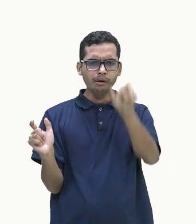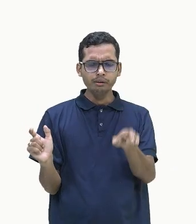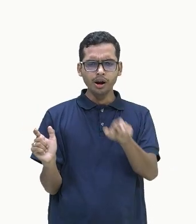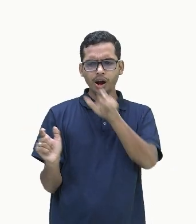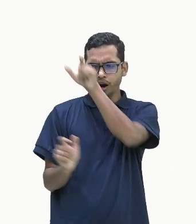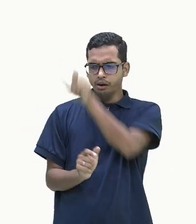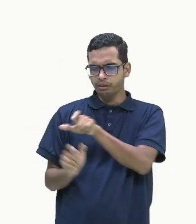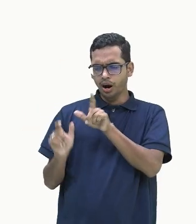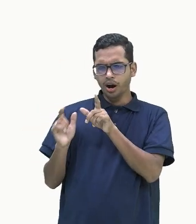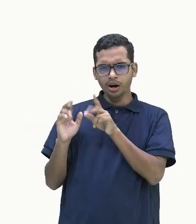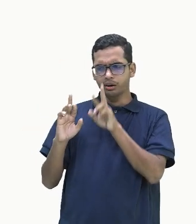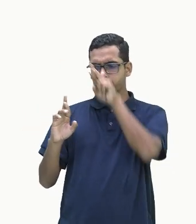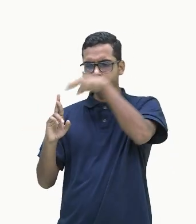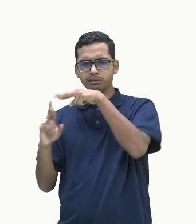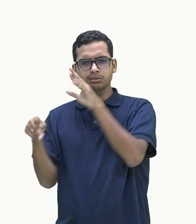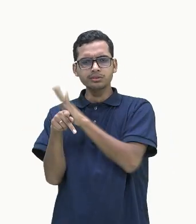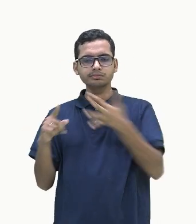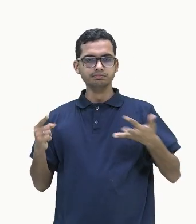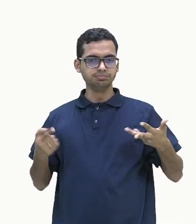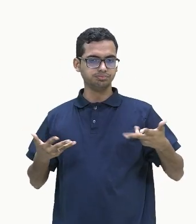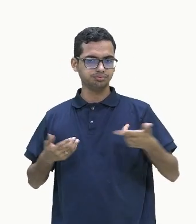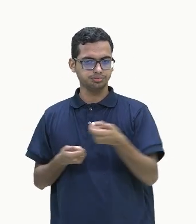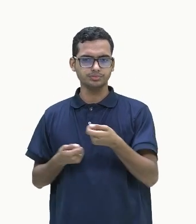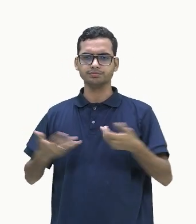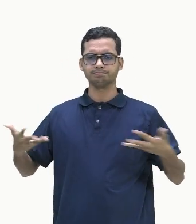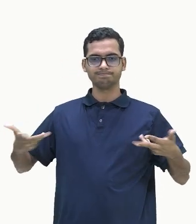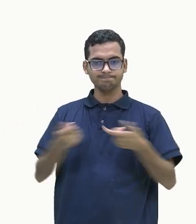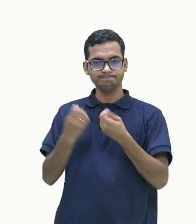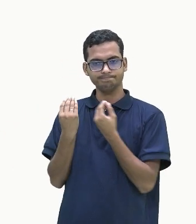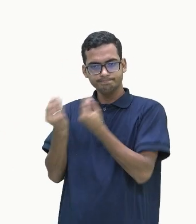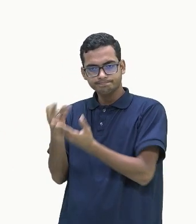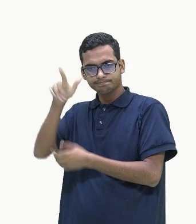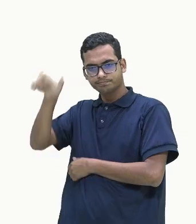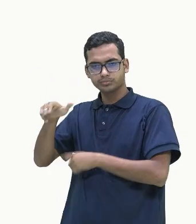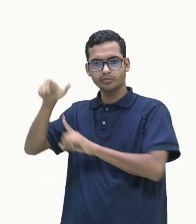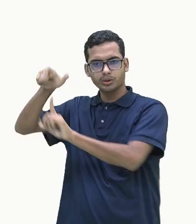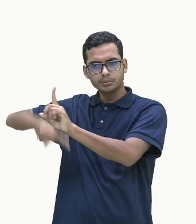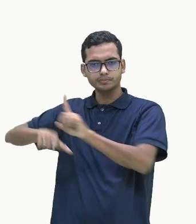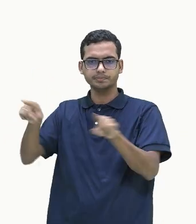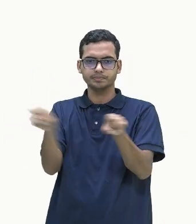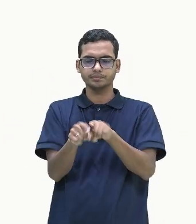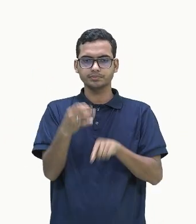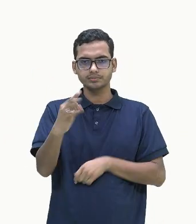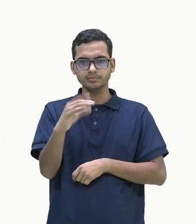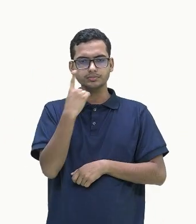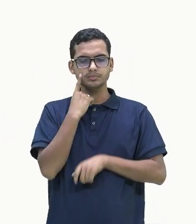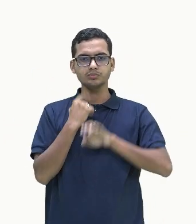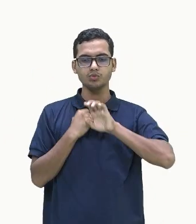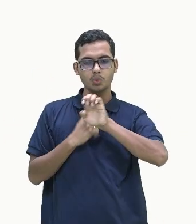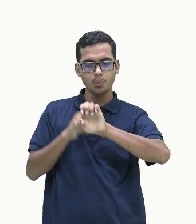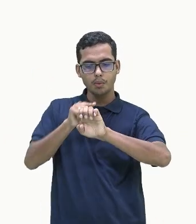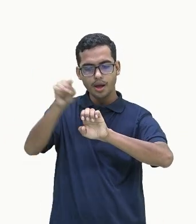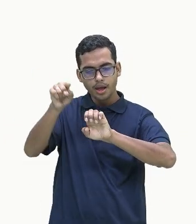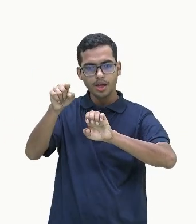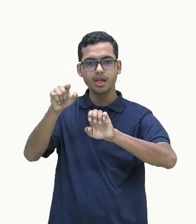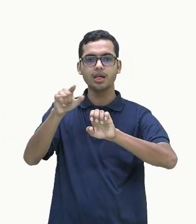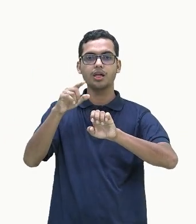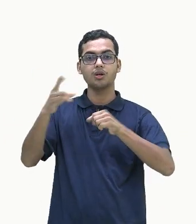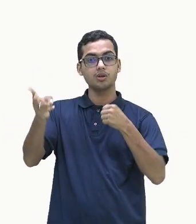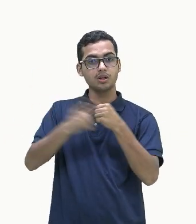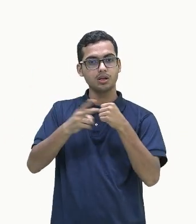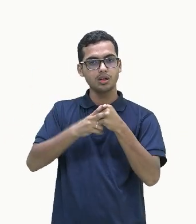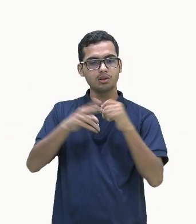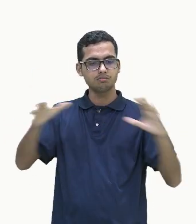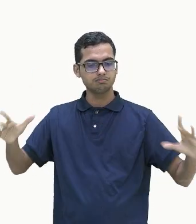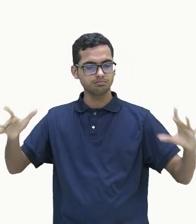é o que eu chamo de verbo de ligação, porque a razão de existir dele aqui é ligar o sujeito com o seu